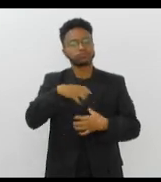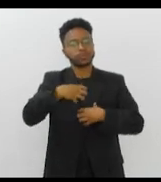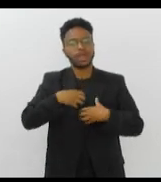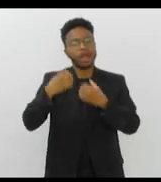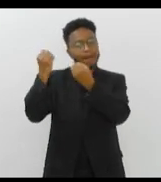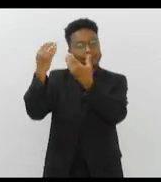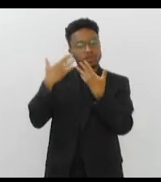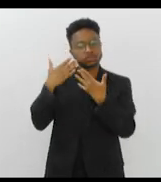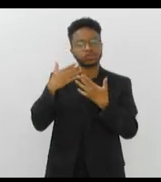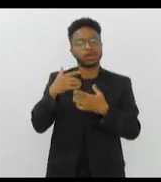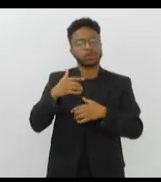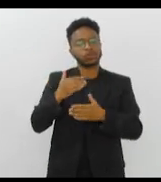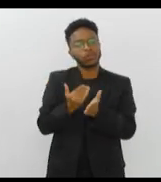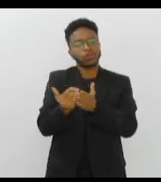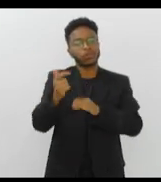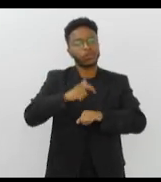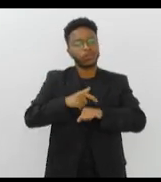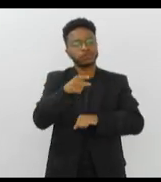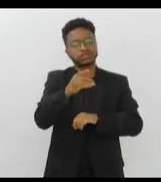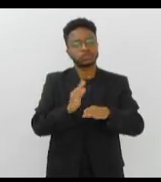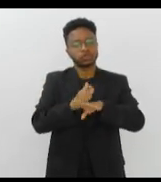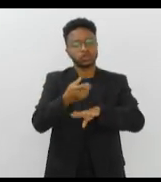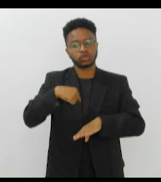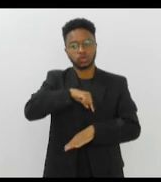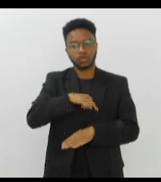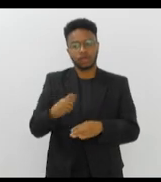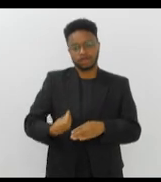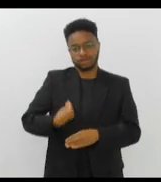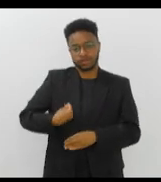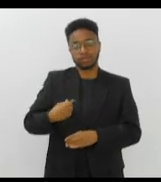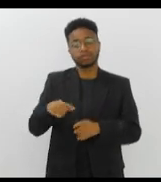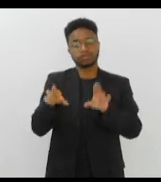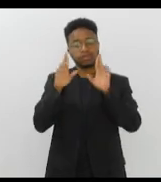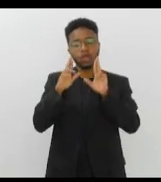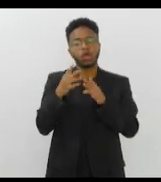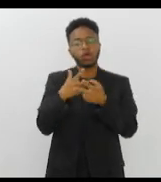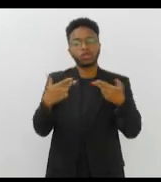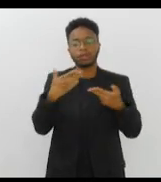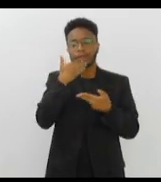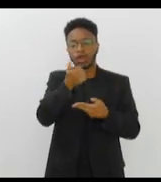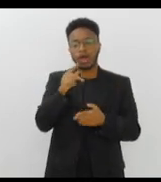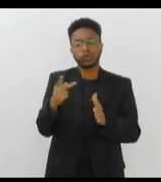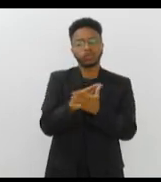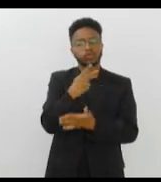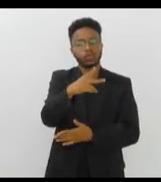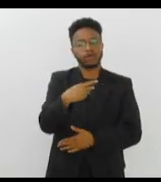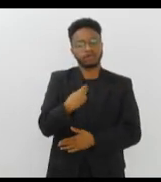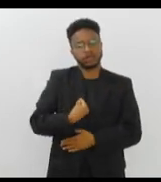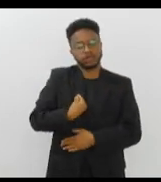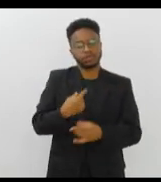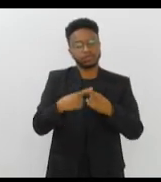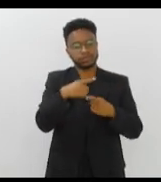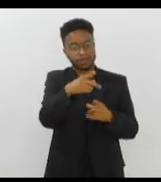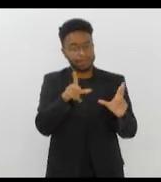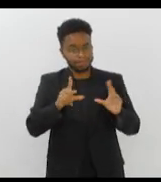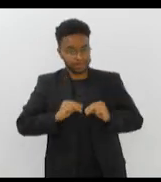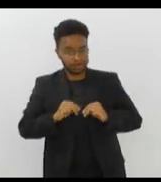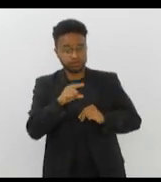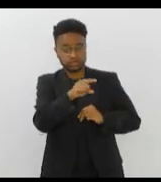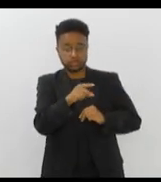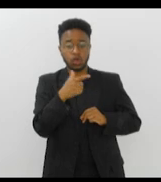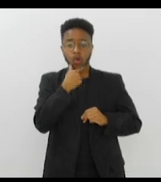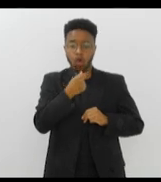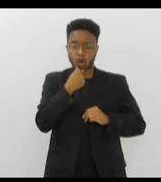o dia que você entrou na nossa vida. E creio que coisas melhores virão na sua vida porque você merece. Você é um cara de